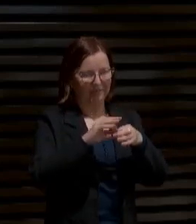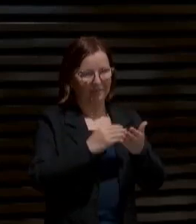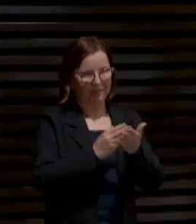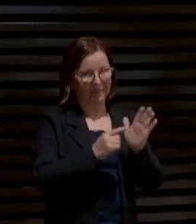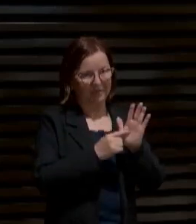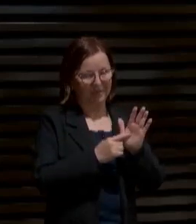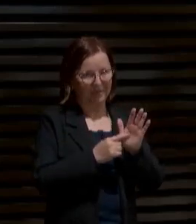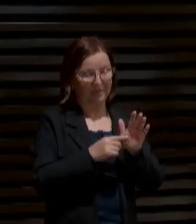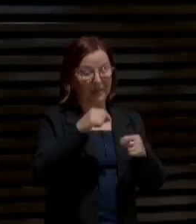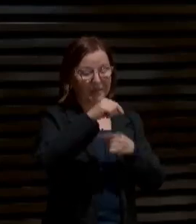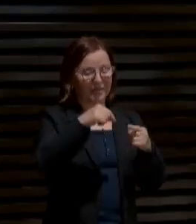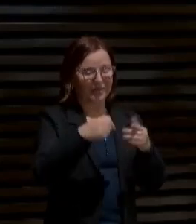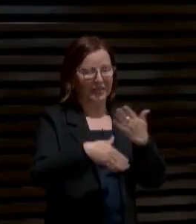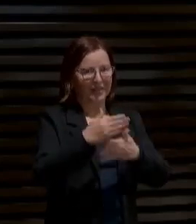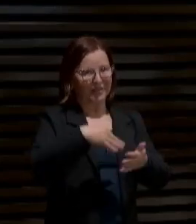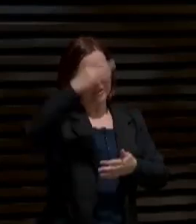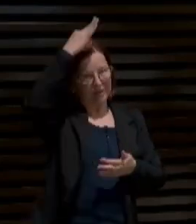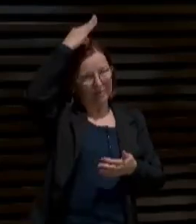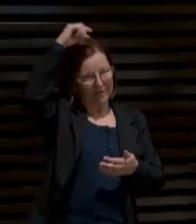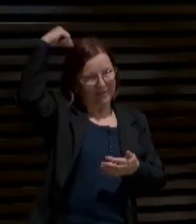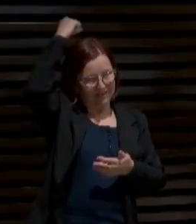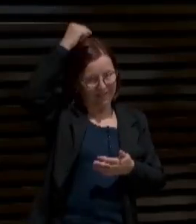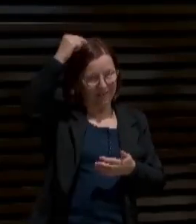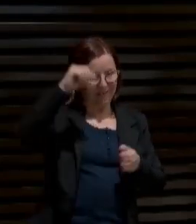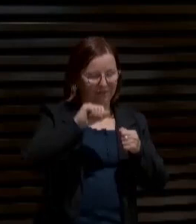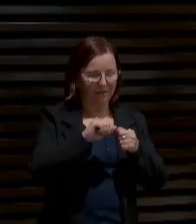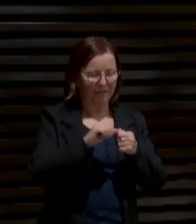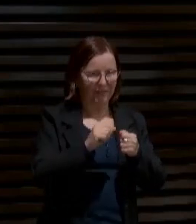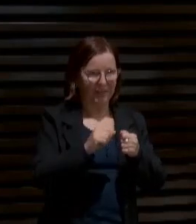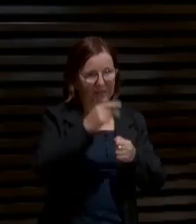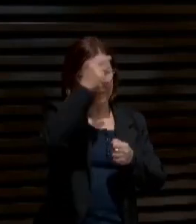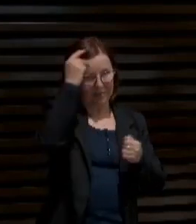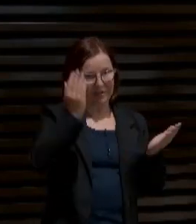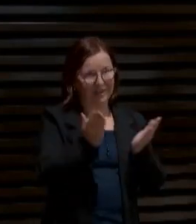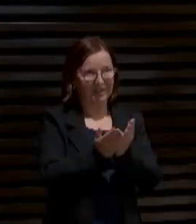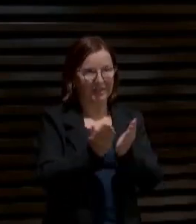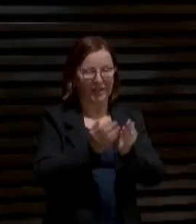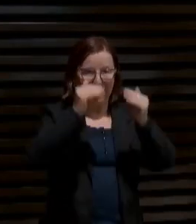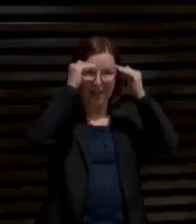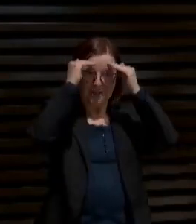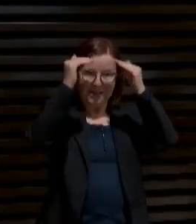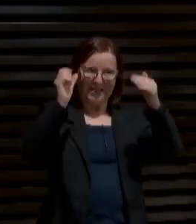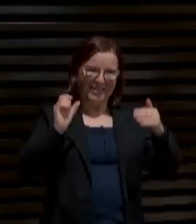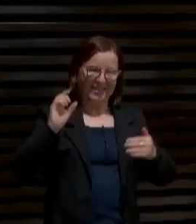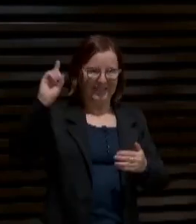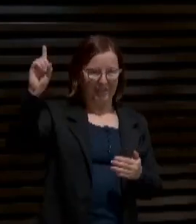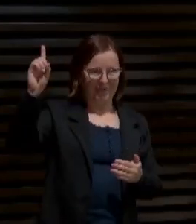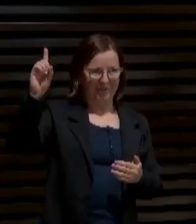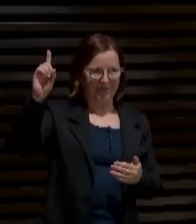Santificação por meio do Espírito leva o Cristão a obediência a palavra de Deus eu estou falando de